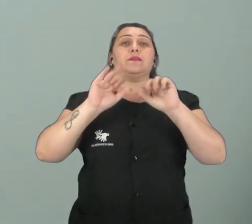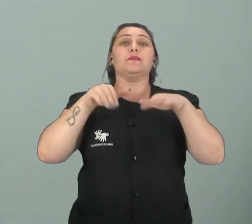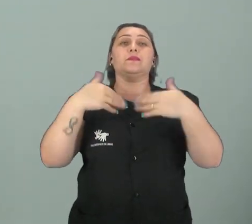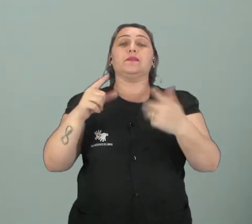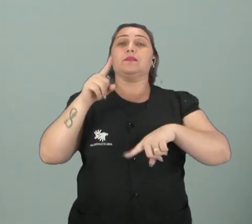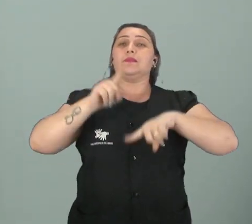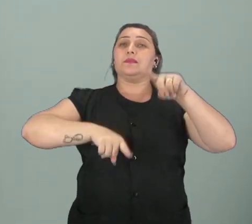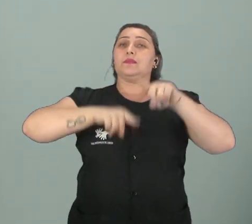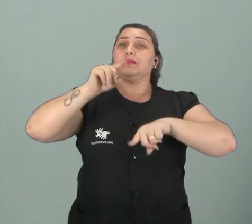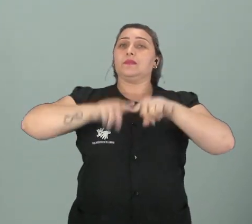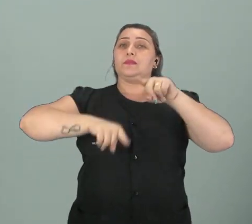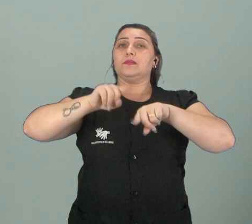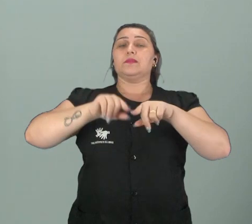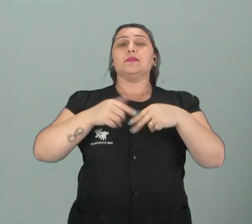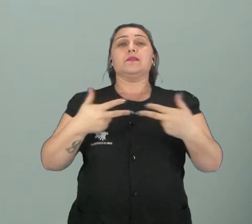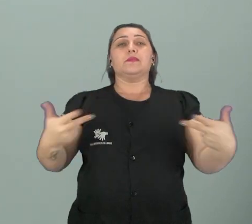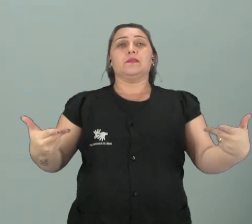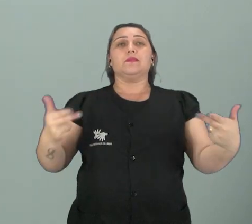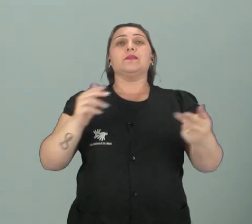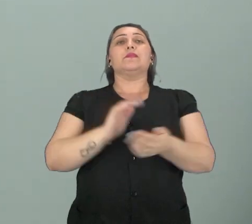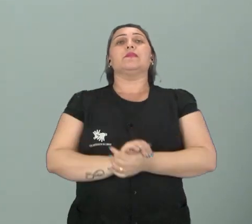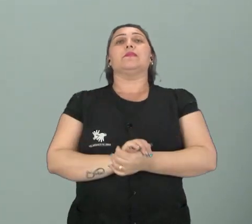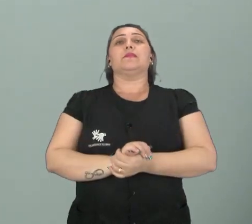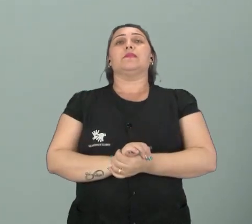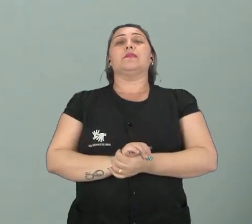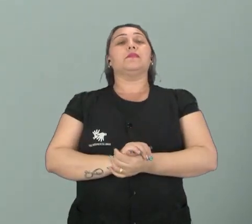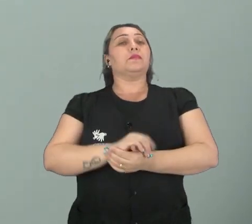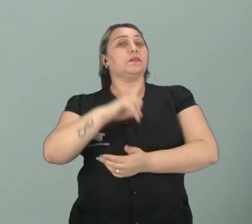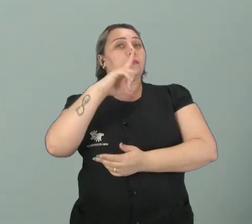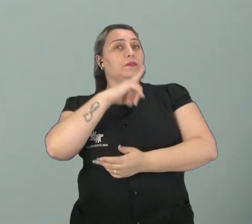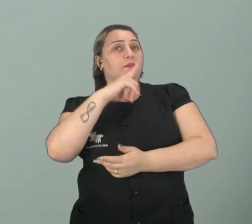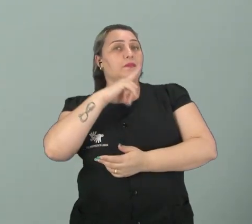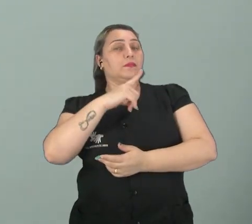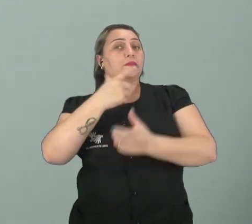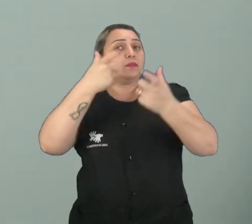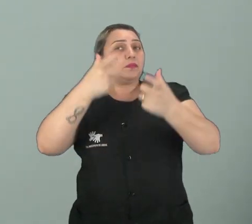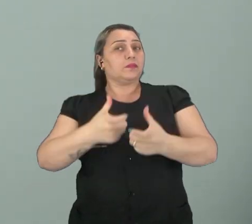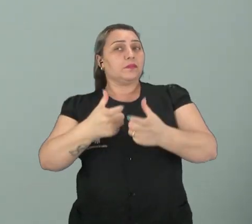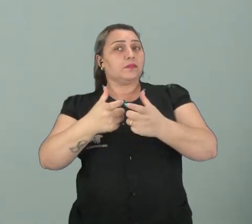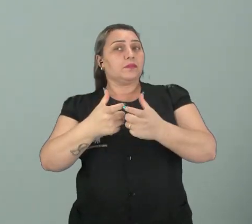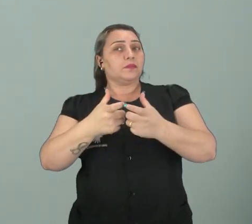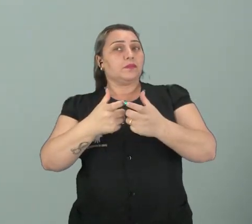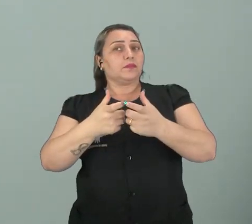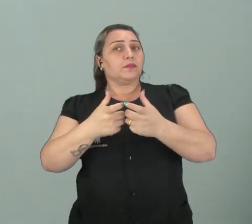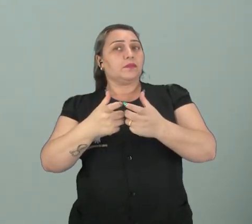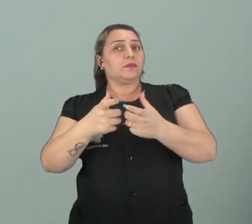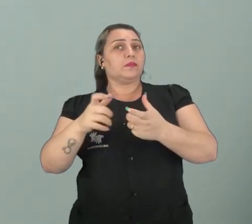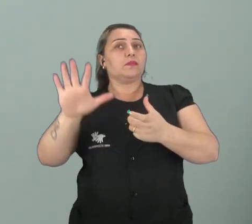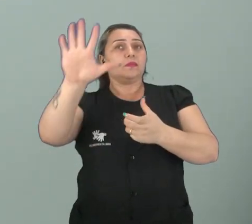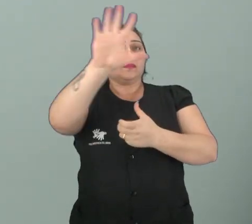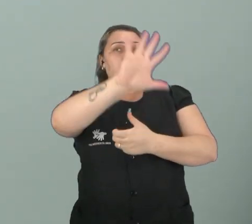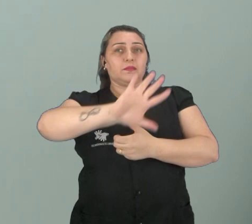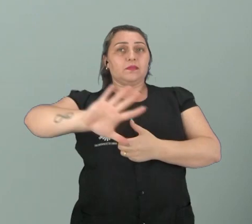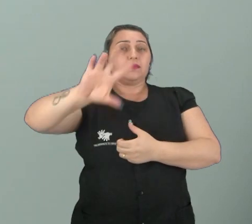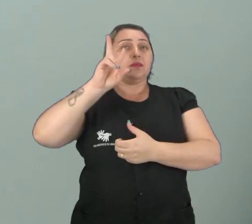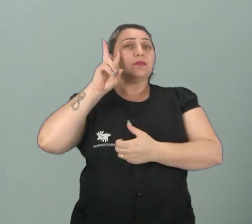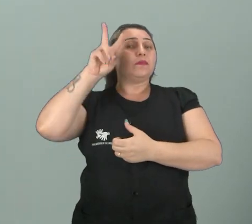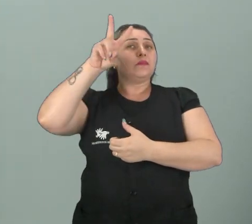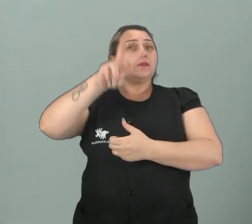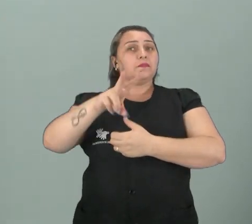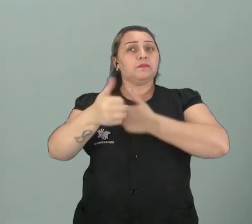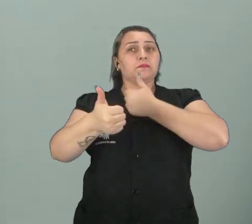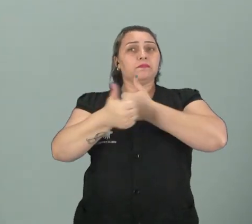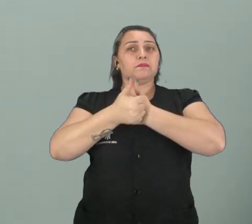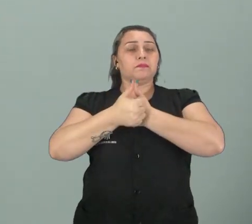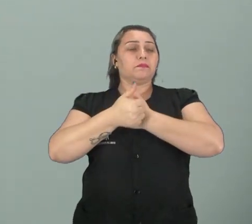seria a matéria. Matéria é tudo aquilo que ocupa um lugar no espaço, tá? Tudo o que a gente vê na nossa volta é